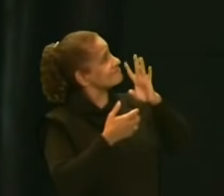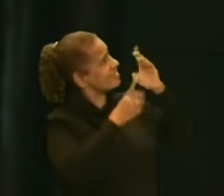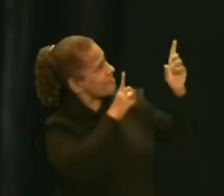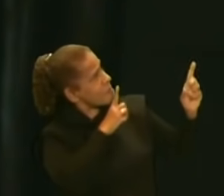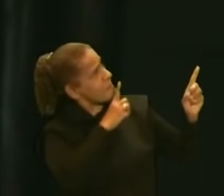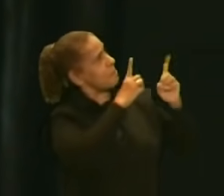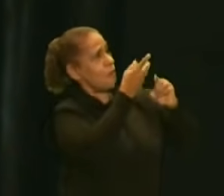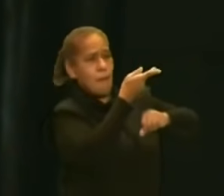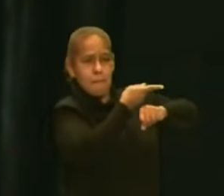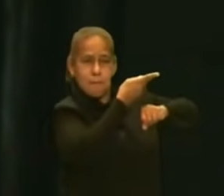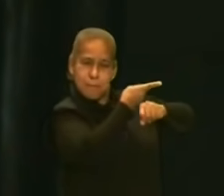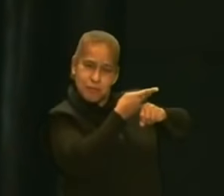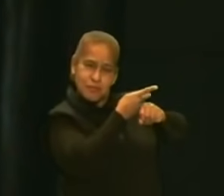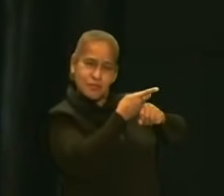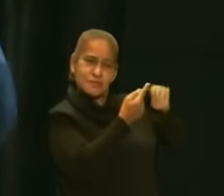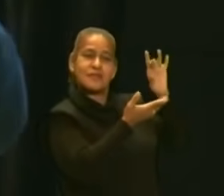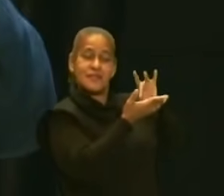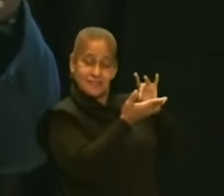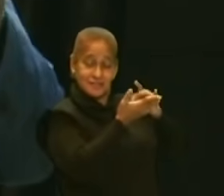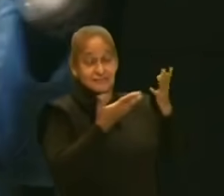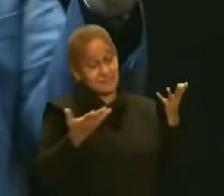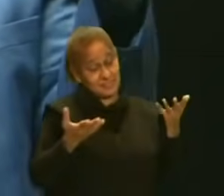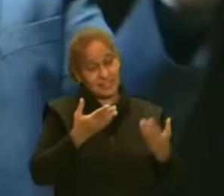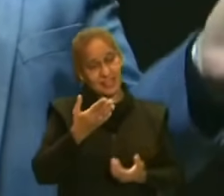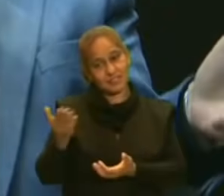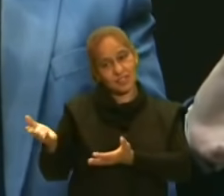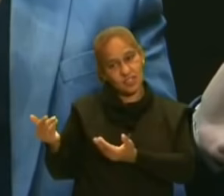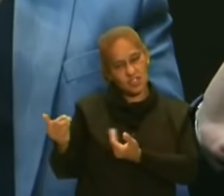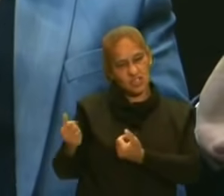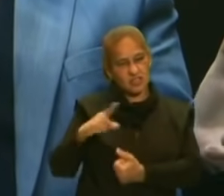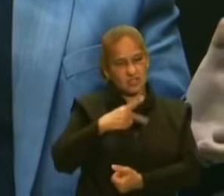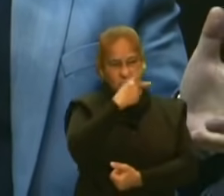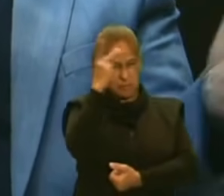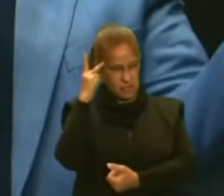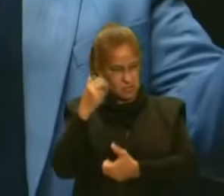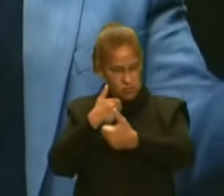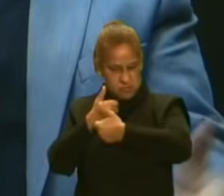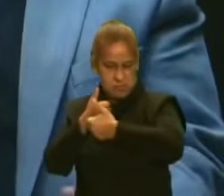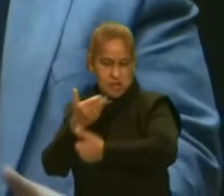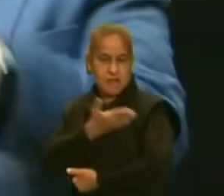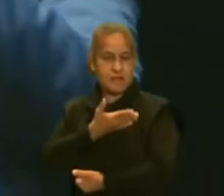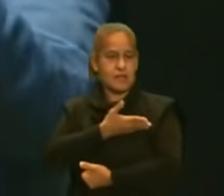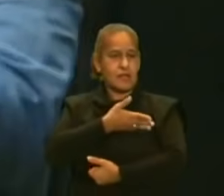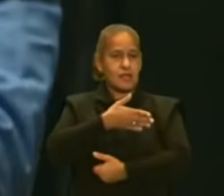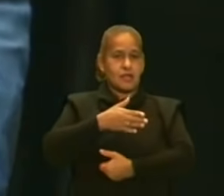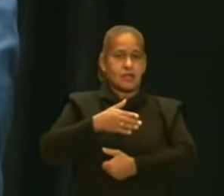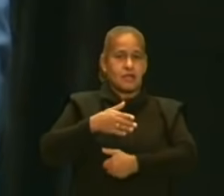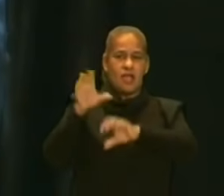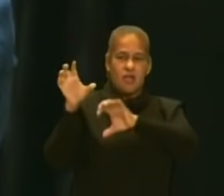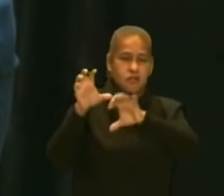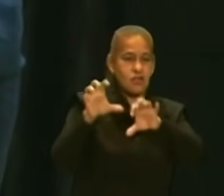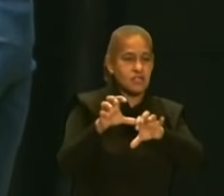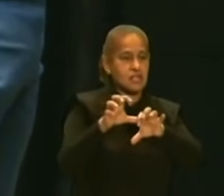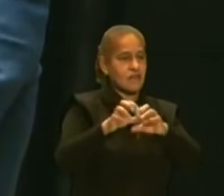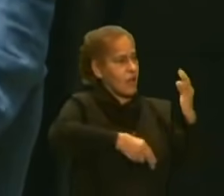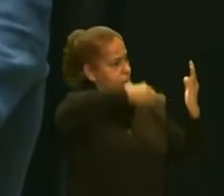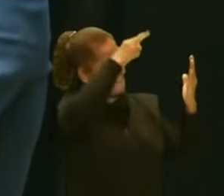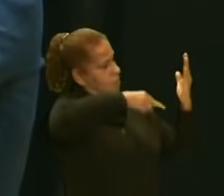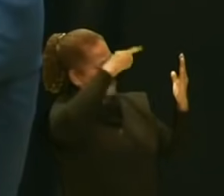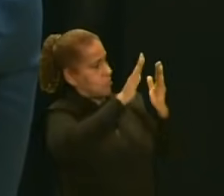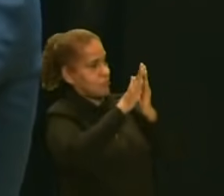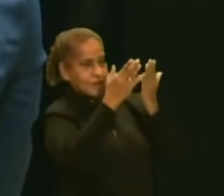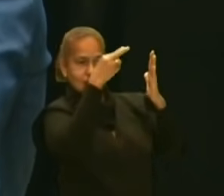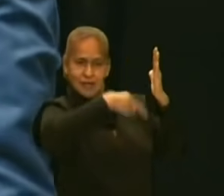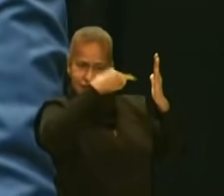buscar. É verdade que ele tinha algumas pessoas que o influenciavam a ler a Bíblia. Ele começou a ler a Bíblia, mas ele tinha uma série